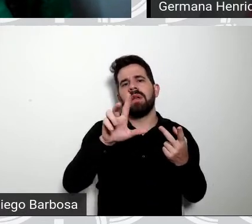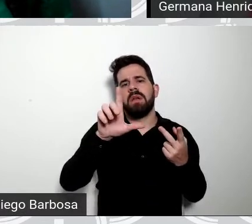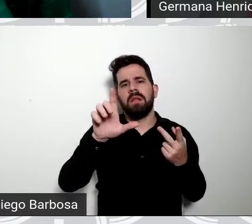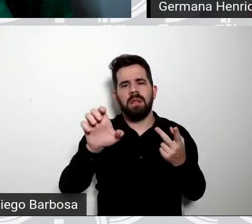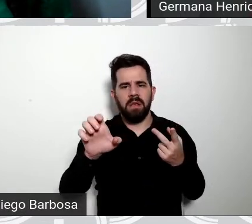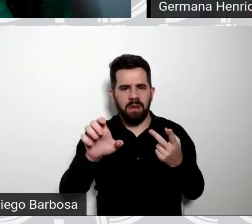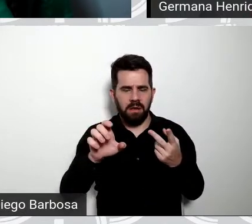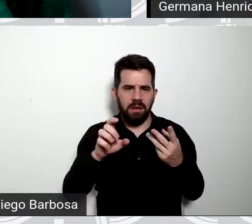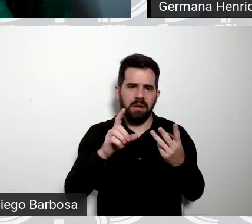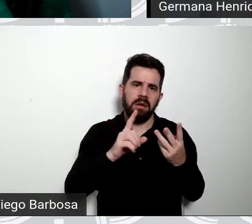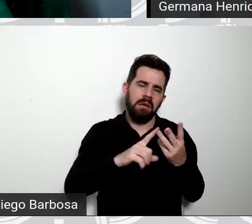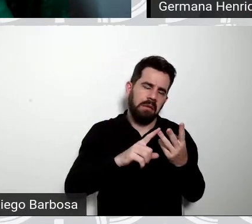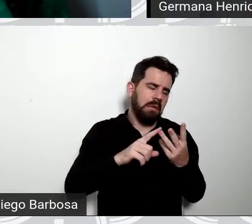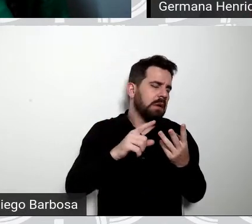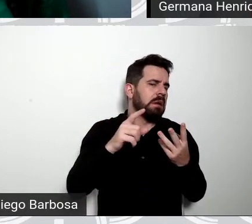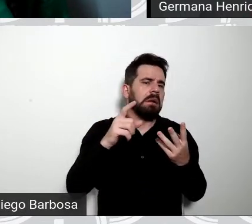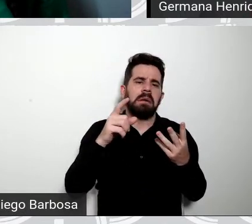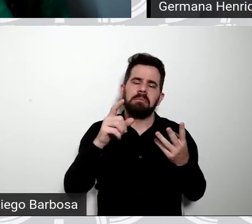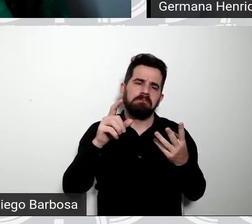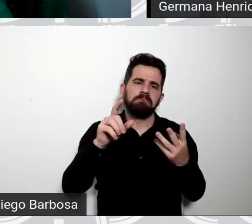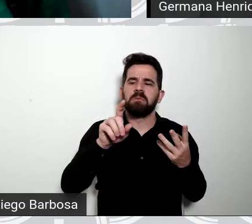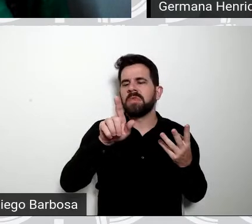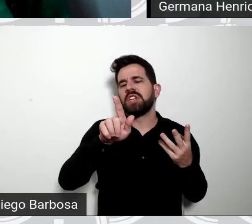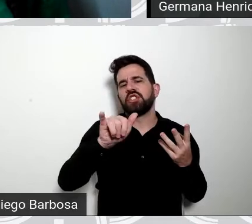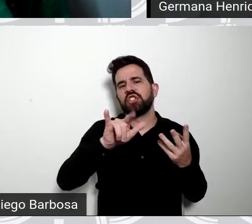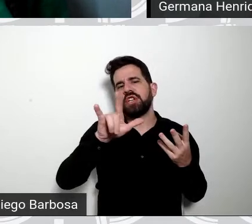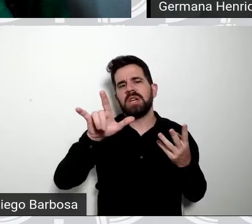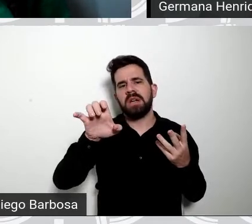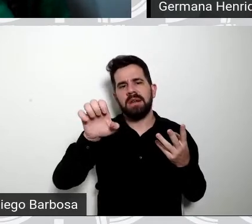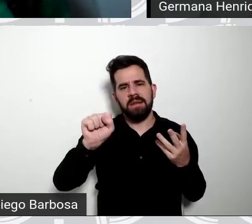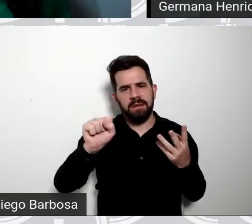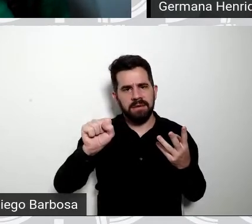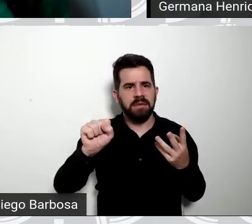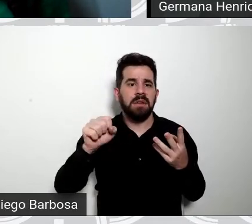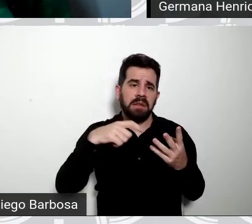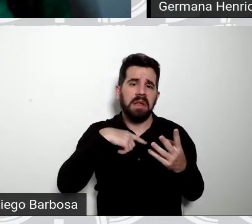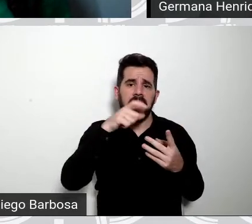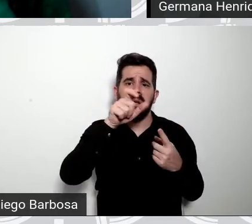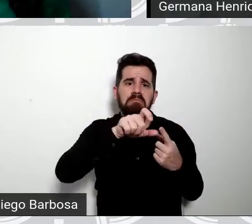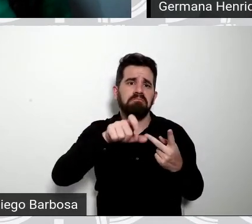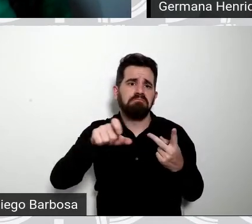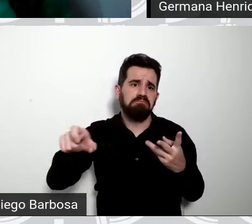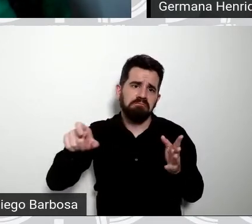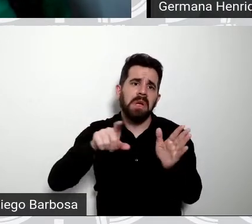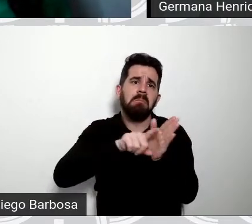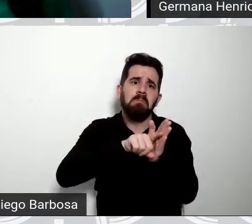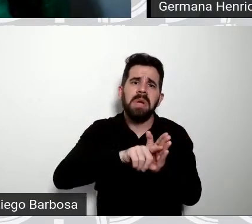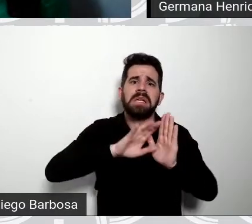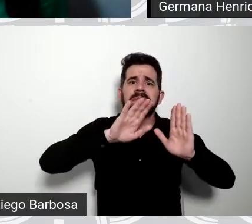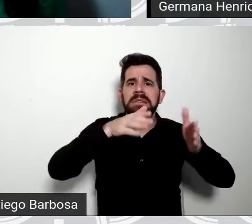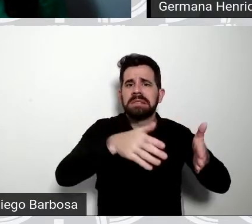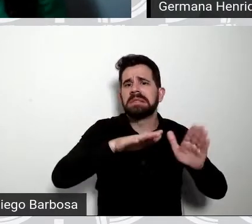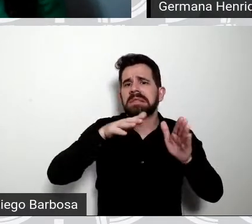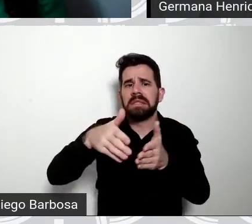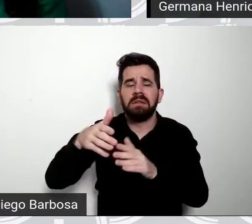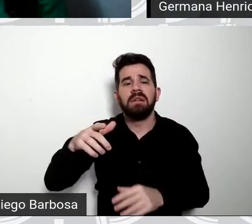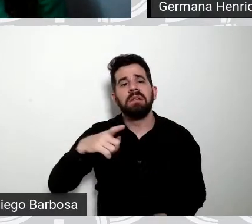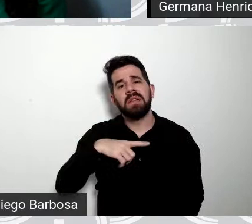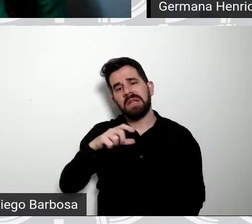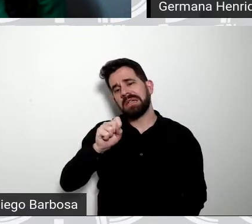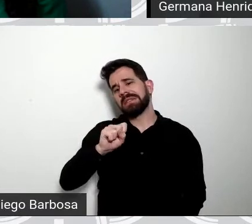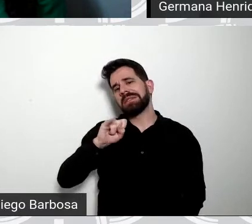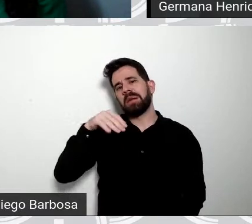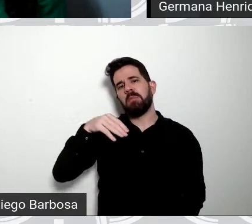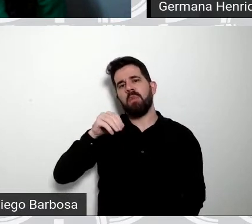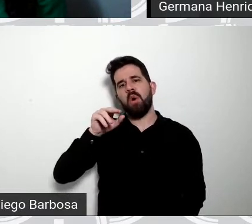o Maurício Cardoso com suas abordagens críticas e teóricas, né? Há pouco tempo, a Simone Petri com os